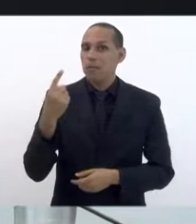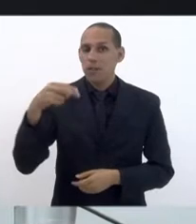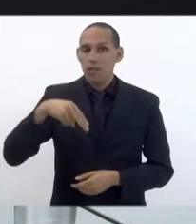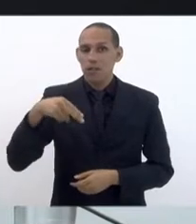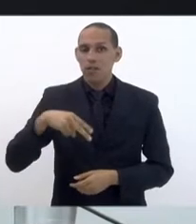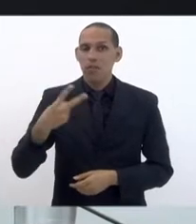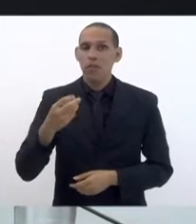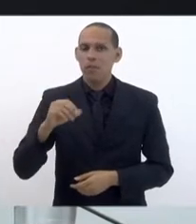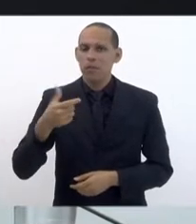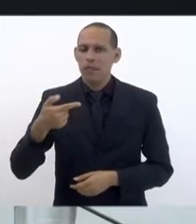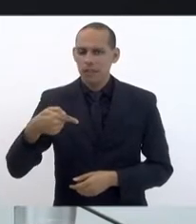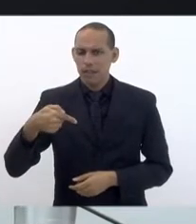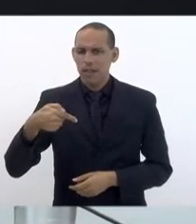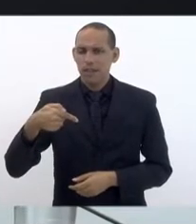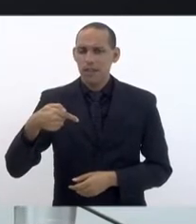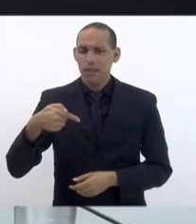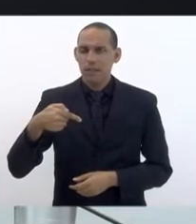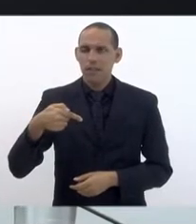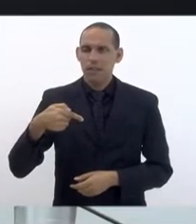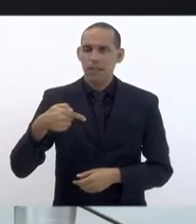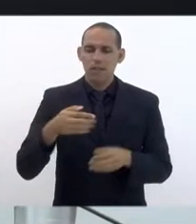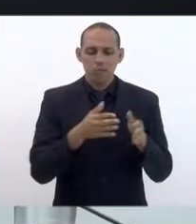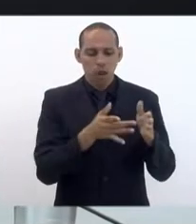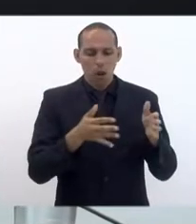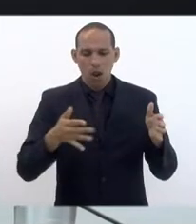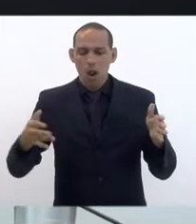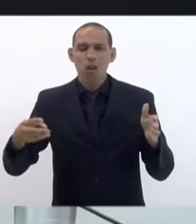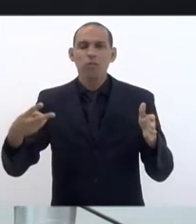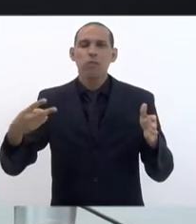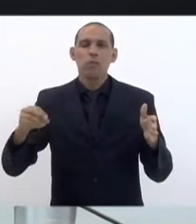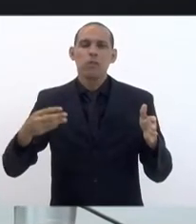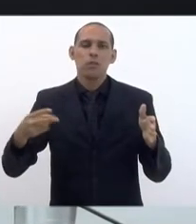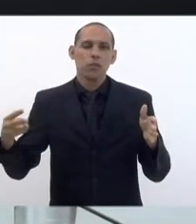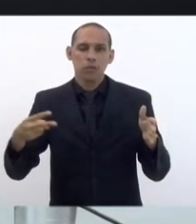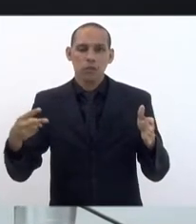2017. 2022, quase 5 anos, 4 anos e meio.